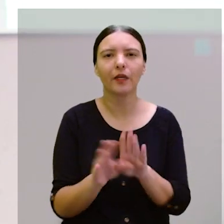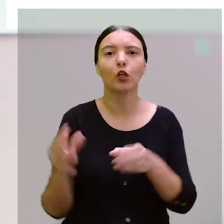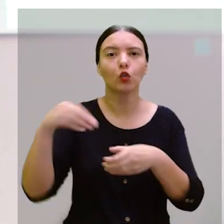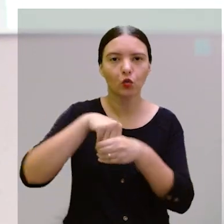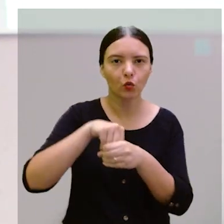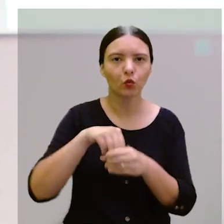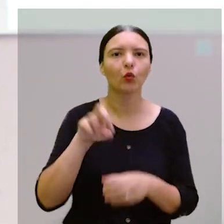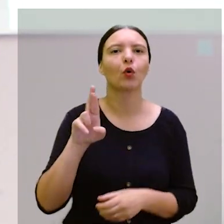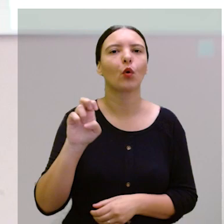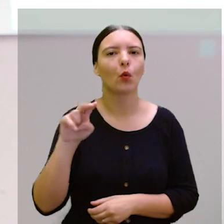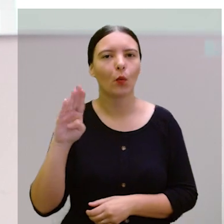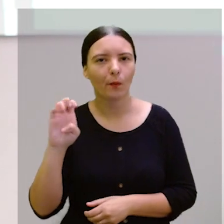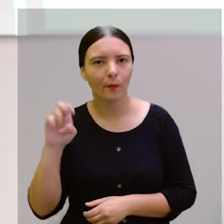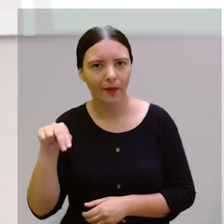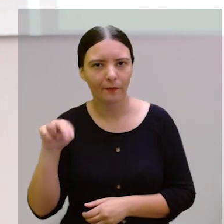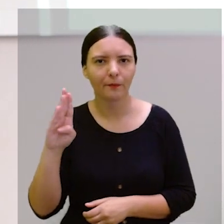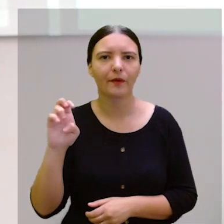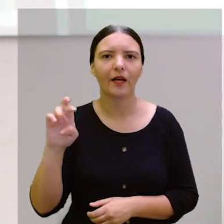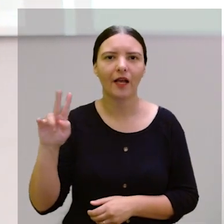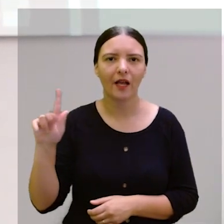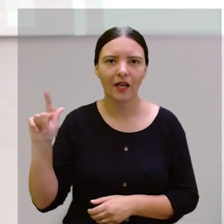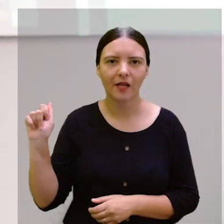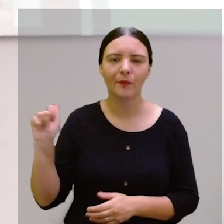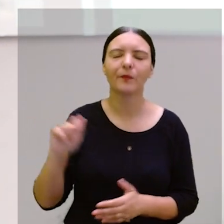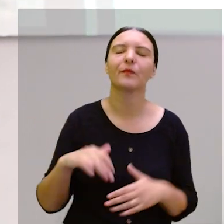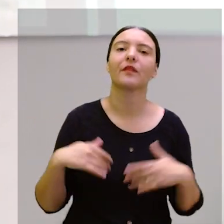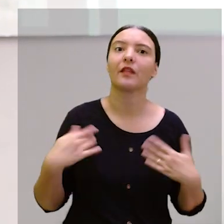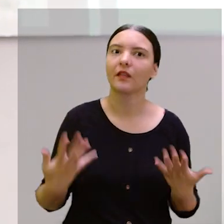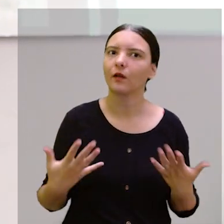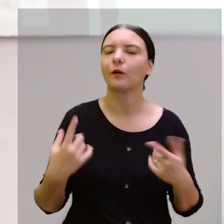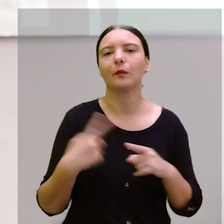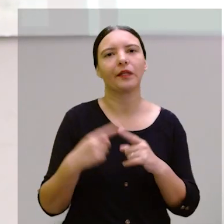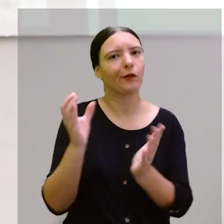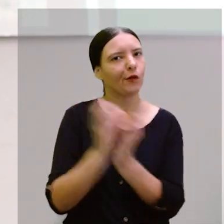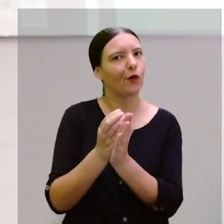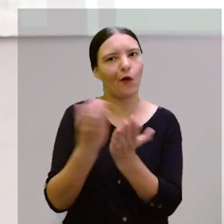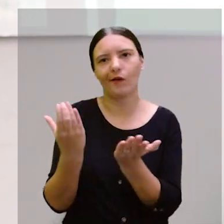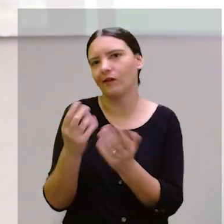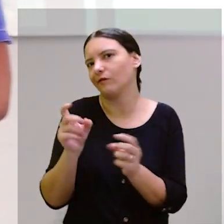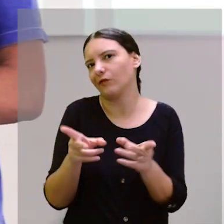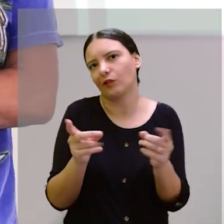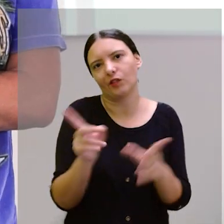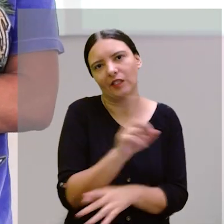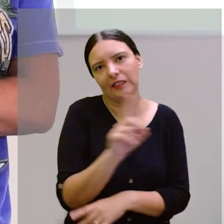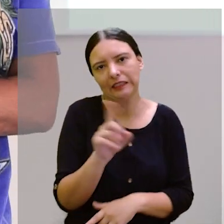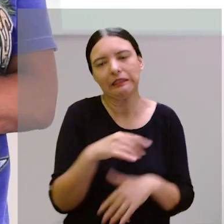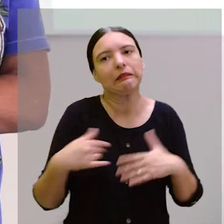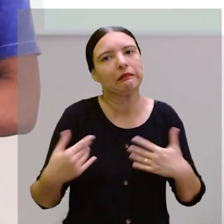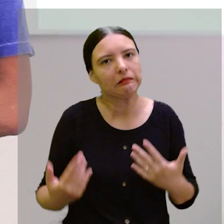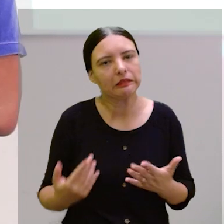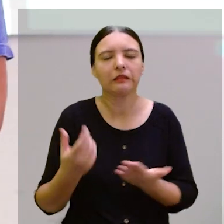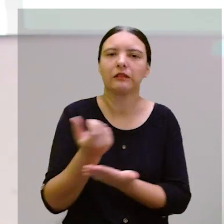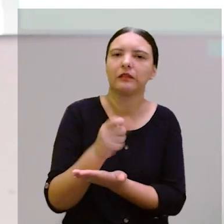Braga? Bom, a ousadia, porque crônica não vendia, afinal de contas,